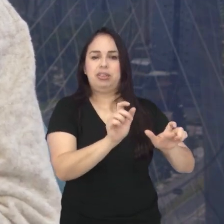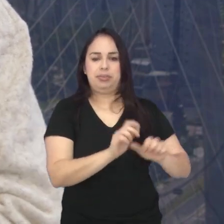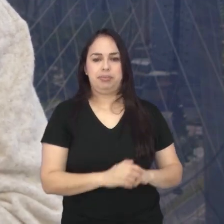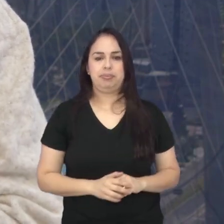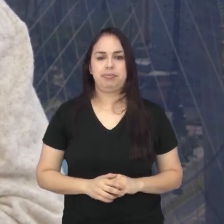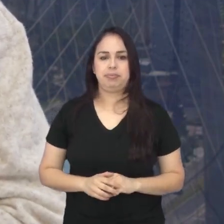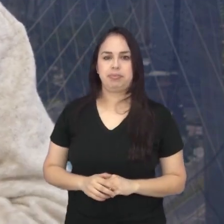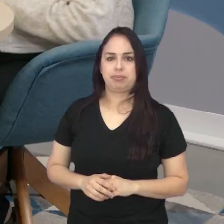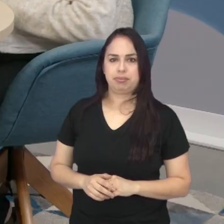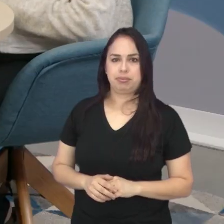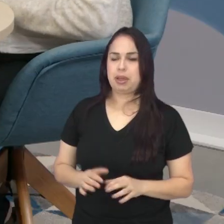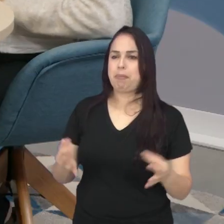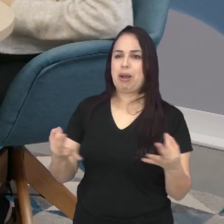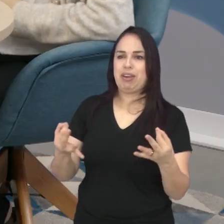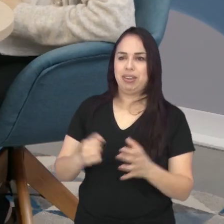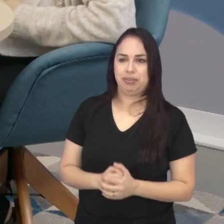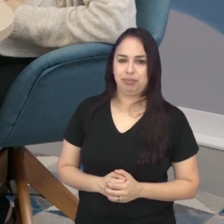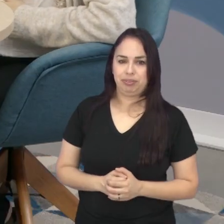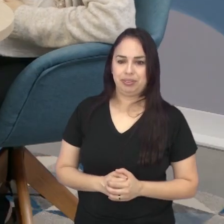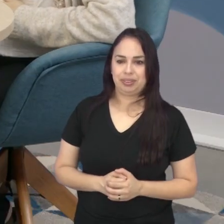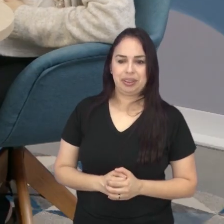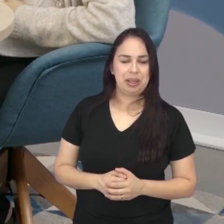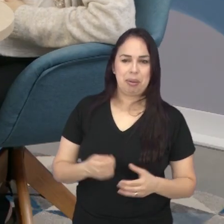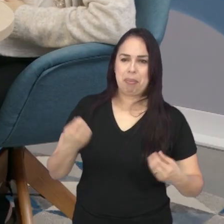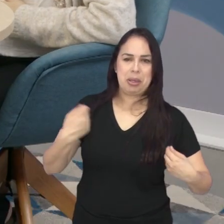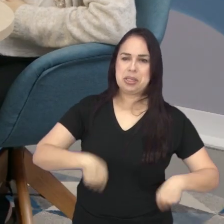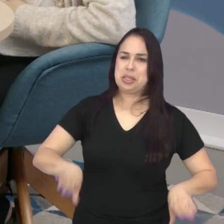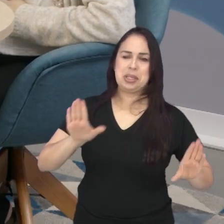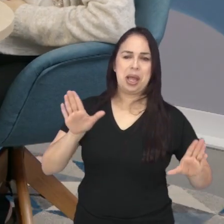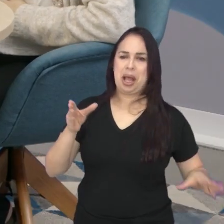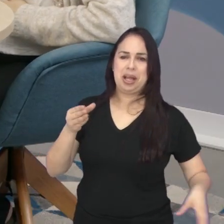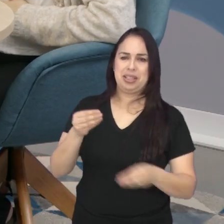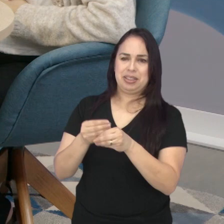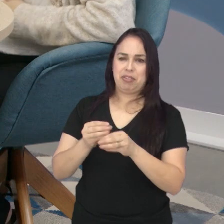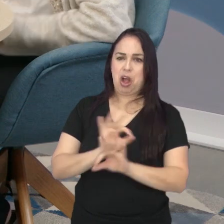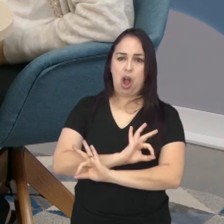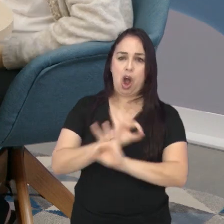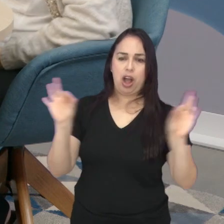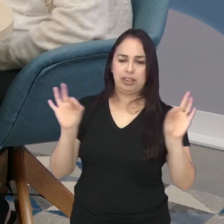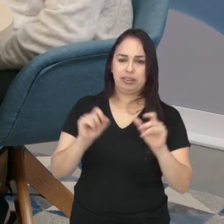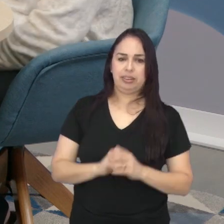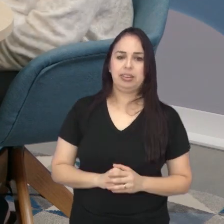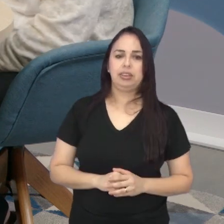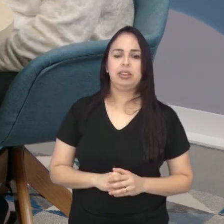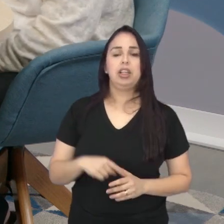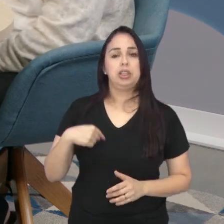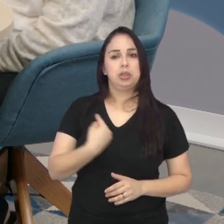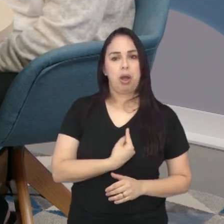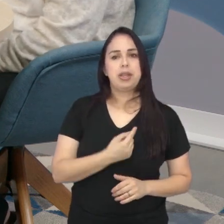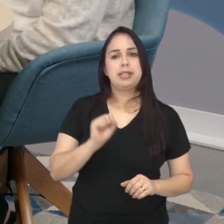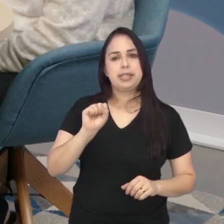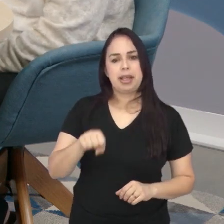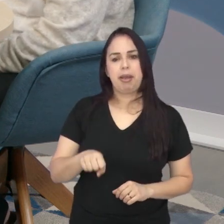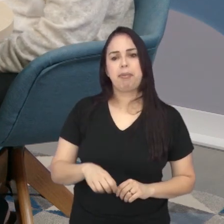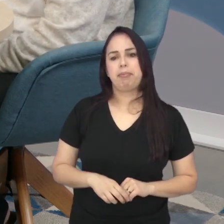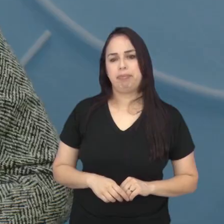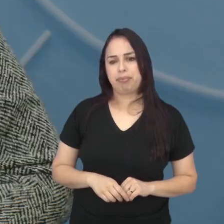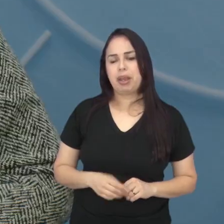disposição. Sim. Perfeito. Sem mais nada a acrescentar, foi ótimo. Eu acho que é isso mesmo, acho que a